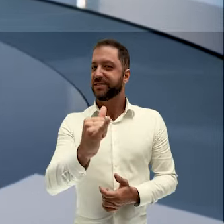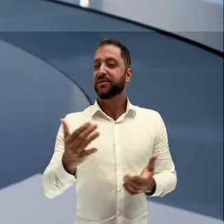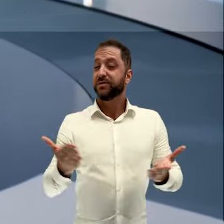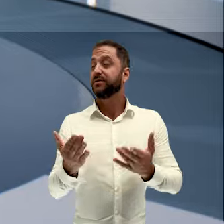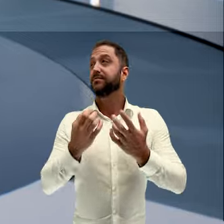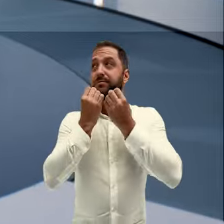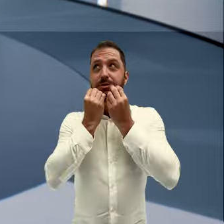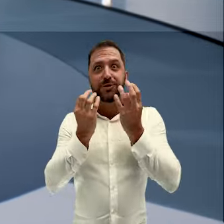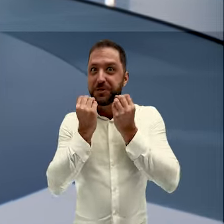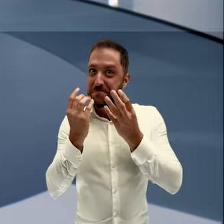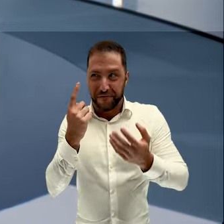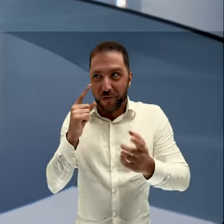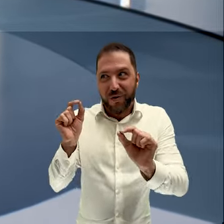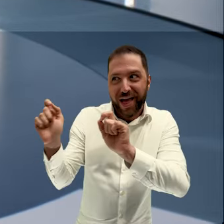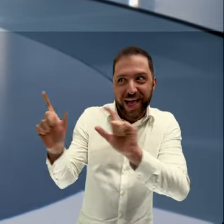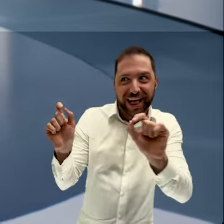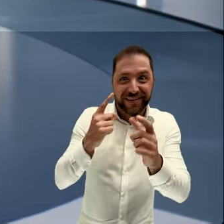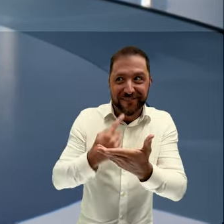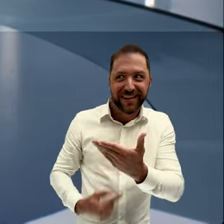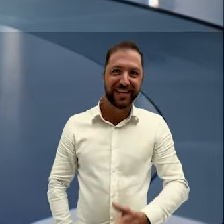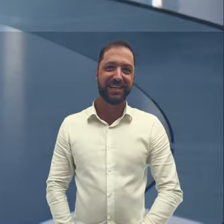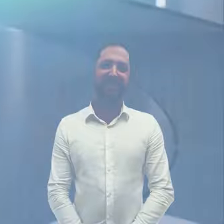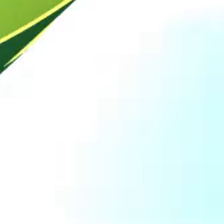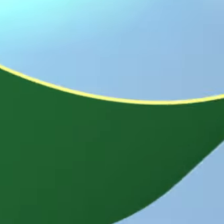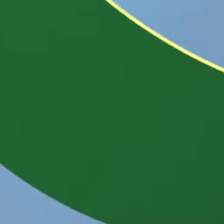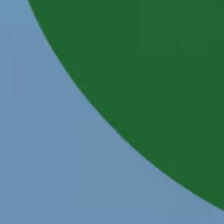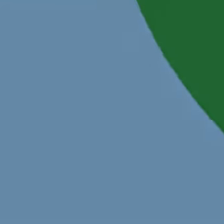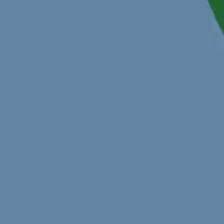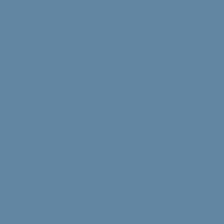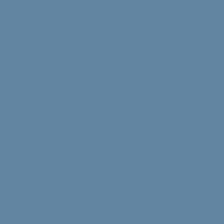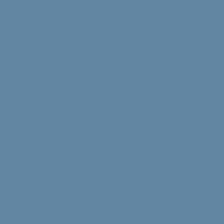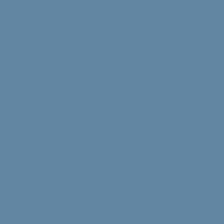vou avisando que o programa tá bom demais, hein? Bora conferir?